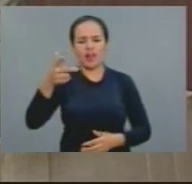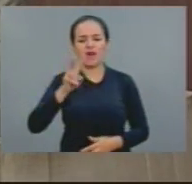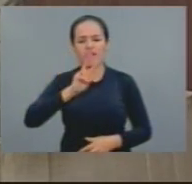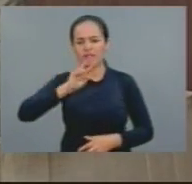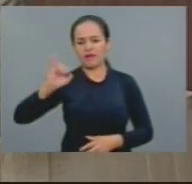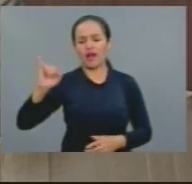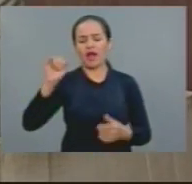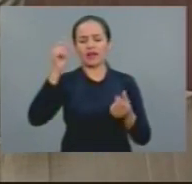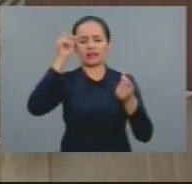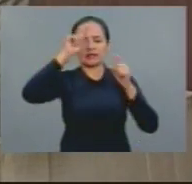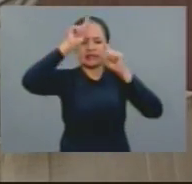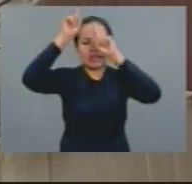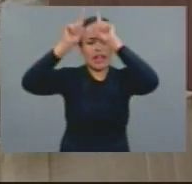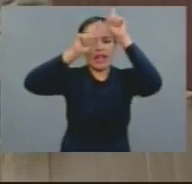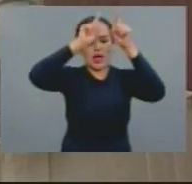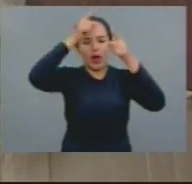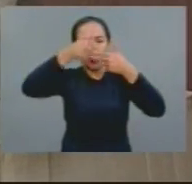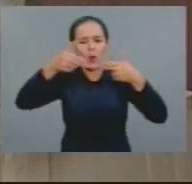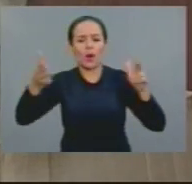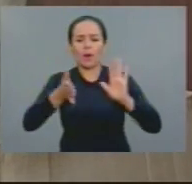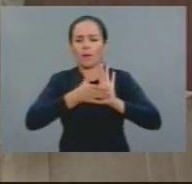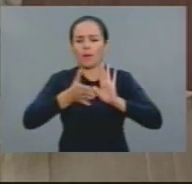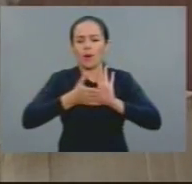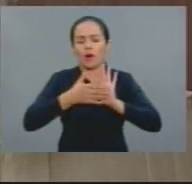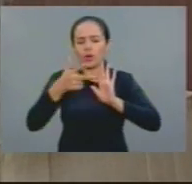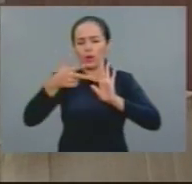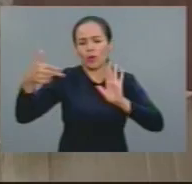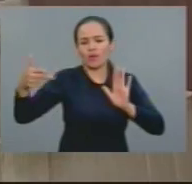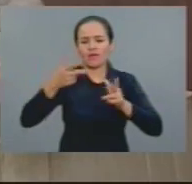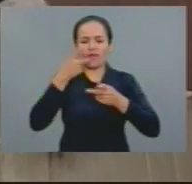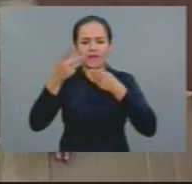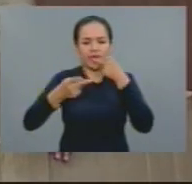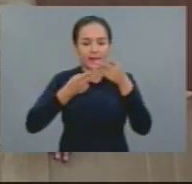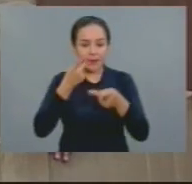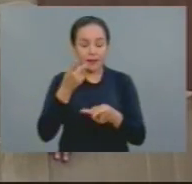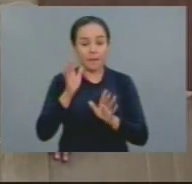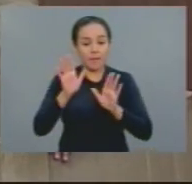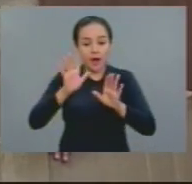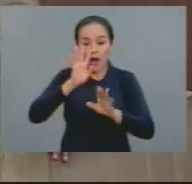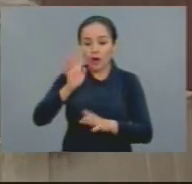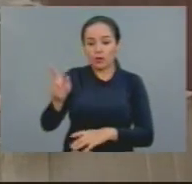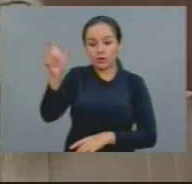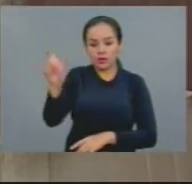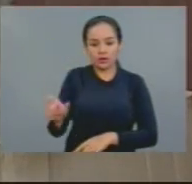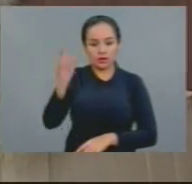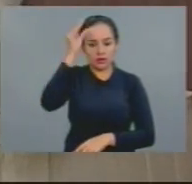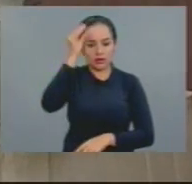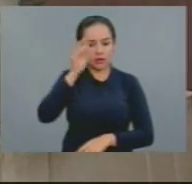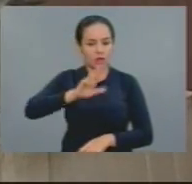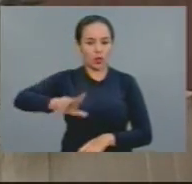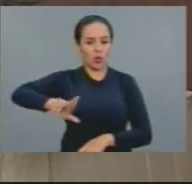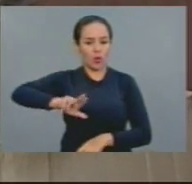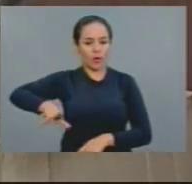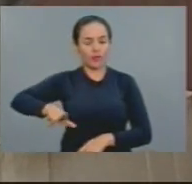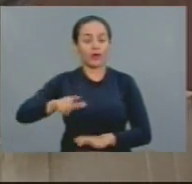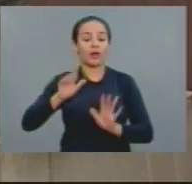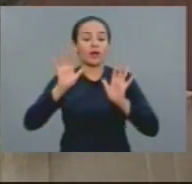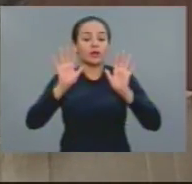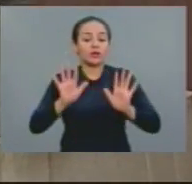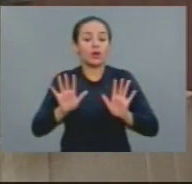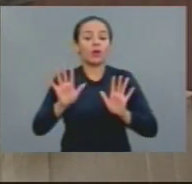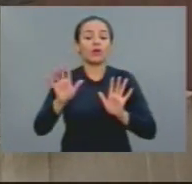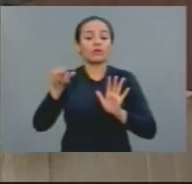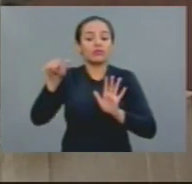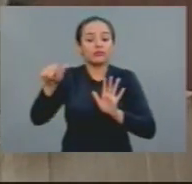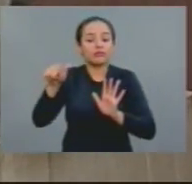em ideias e propostas. Não estou falando do senhor Camilo Santana, candidato. Eu estou falando da palavra do